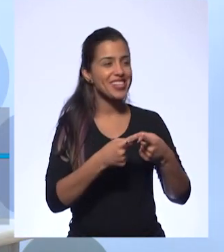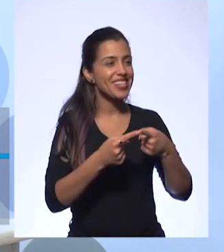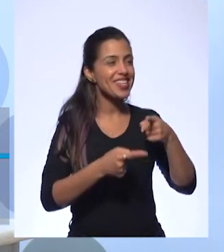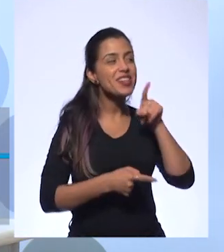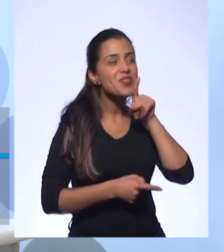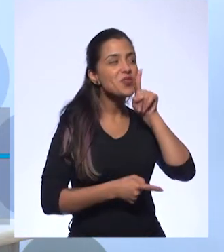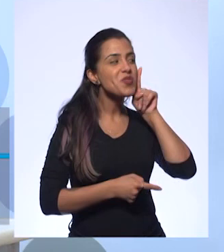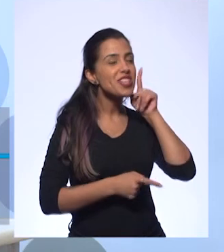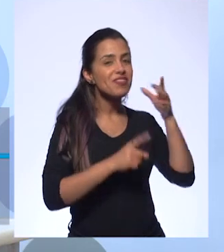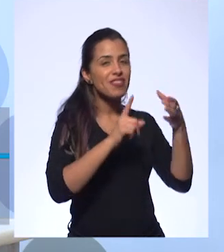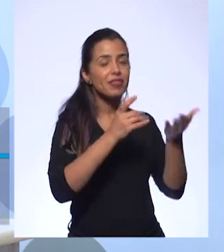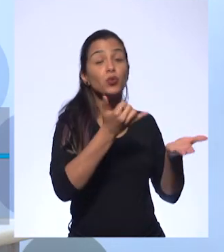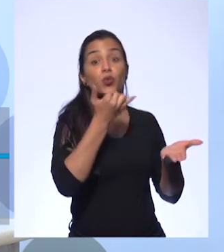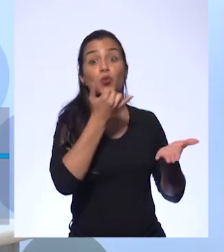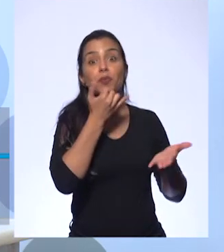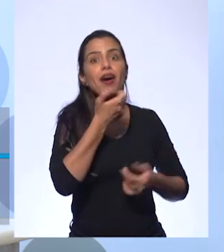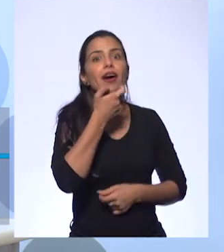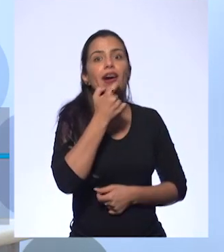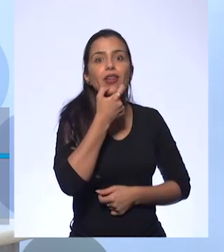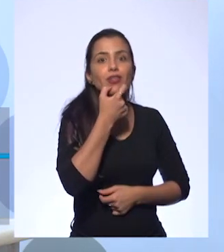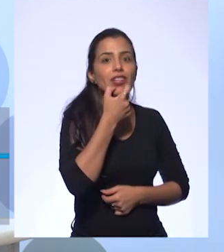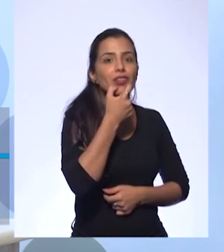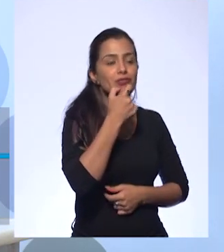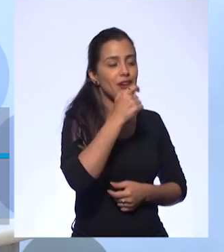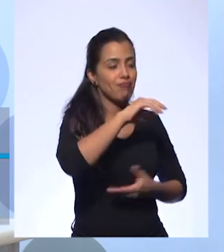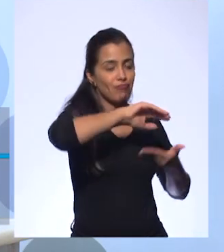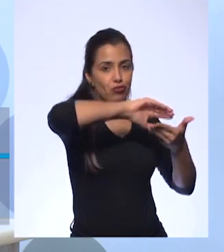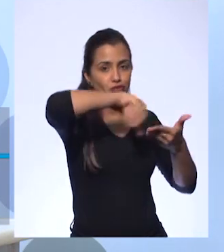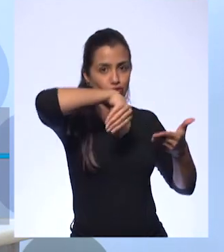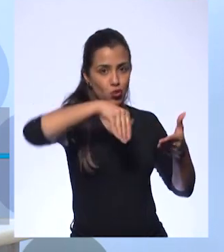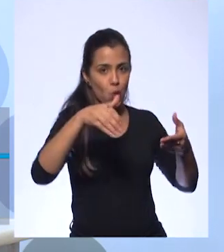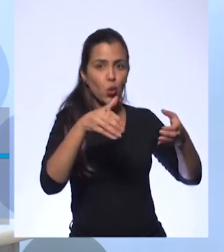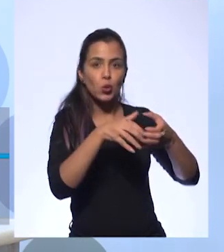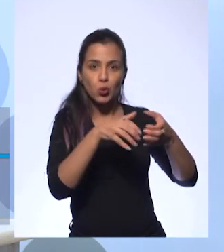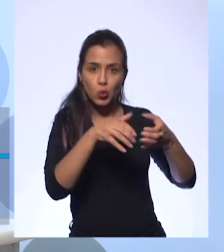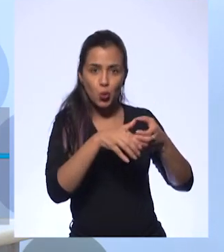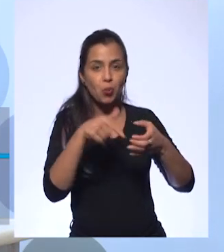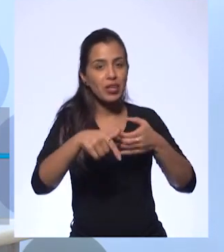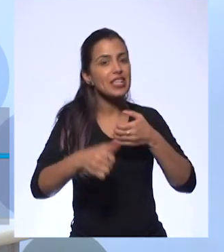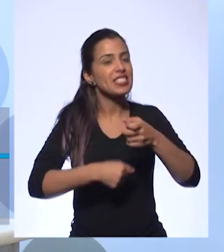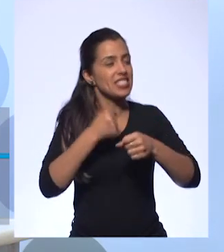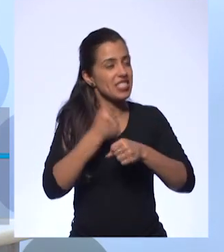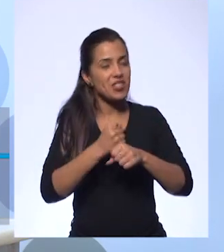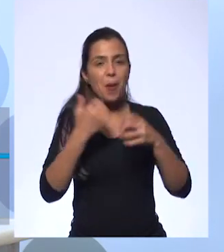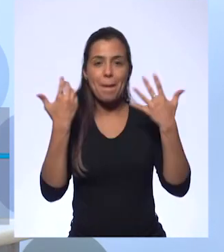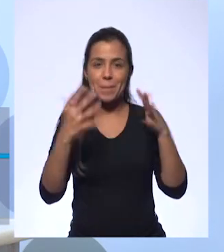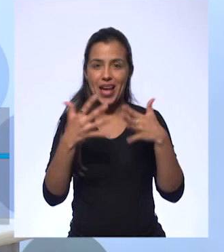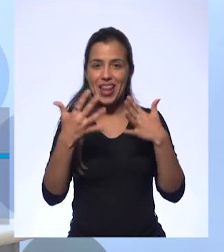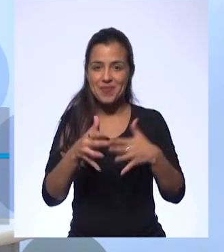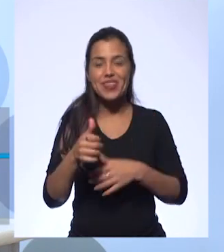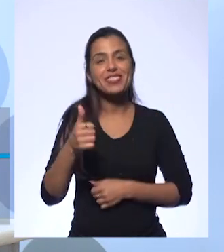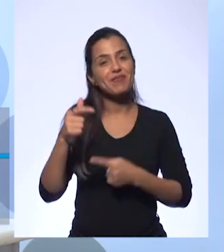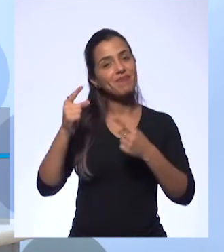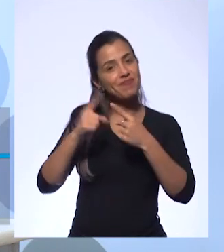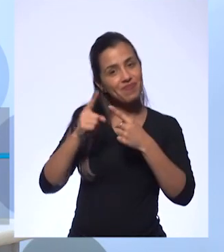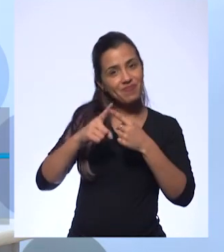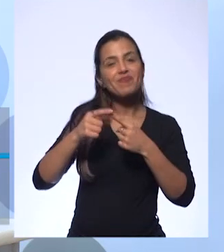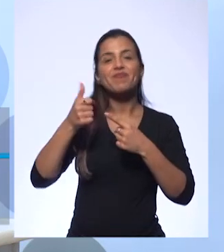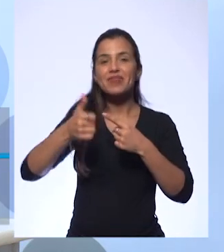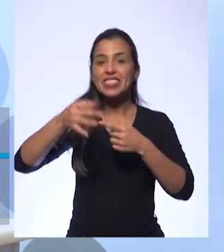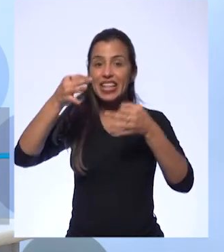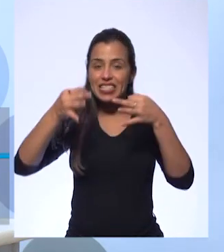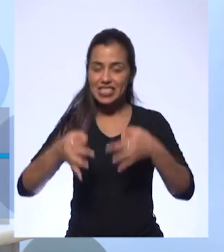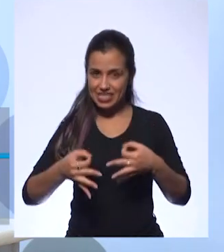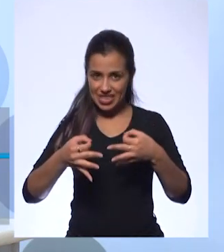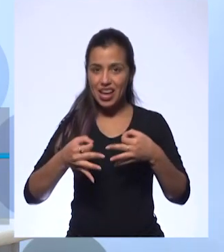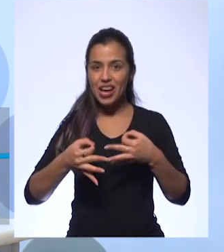de janeiro desse ano, né? Então, interessante isso, parabéns aos alunos. E quanto à primeira questão, está muito correto mesmo. São vários